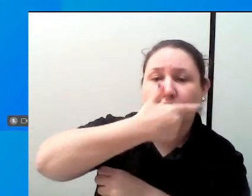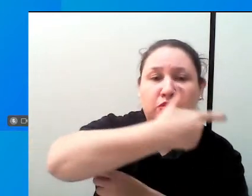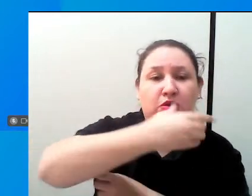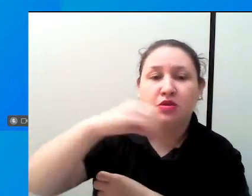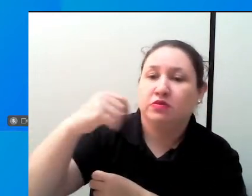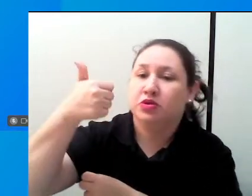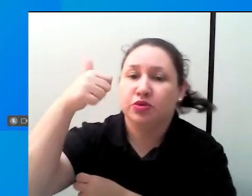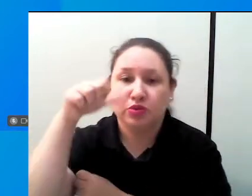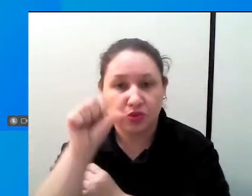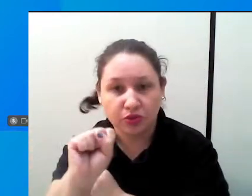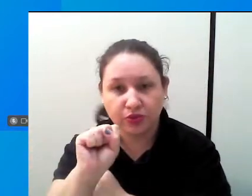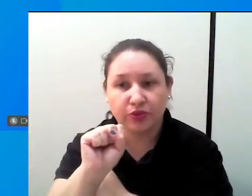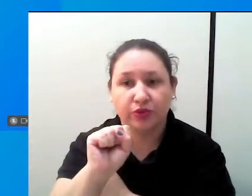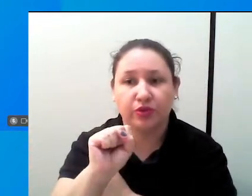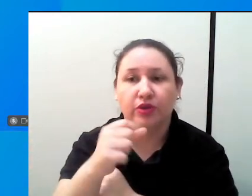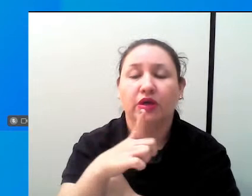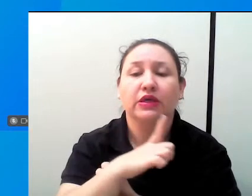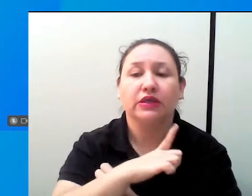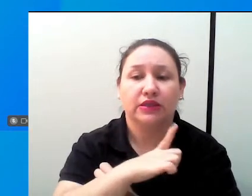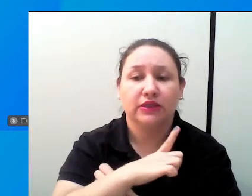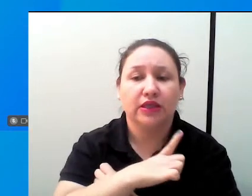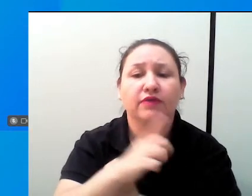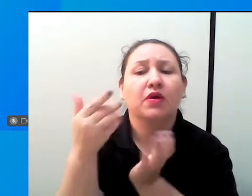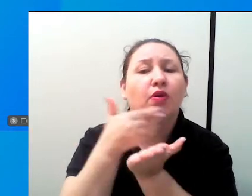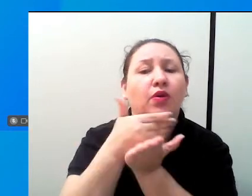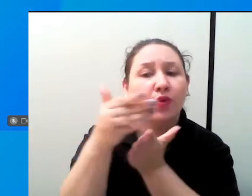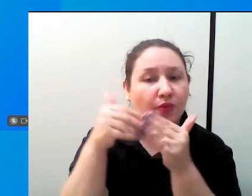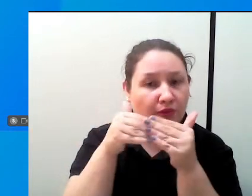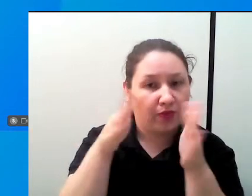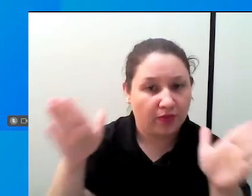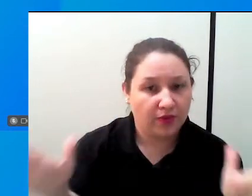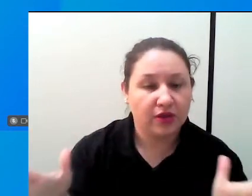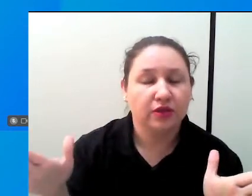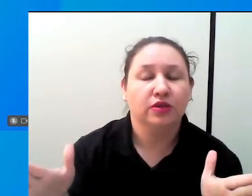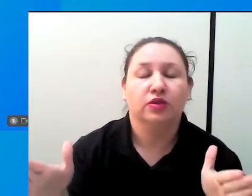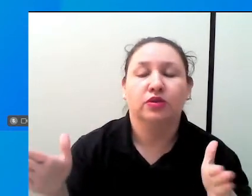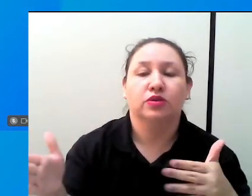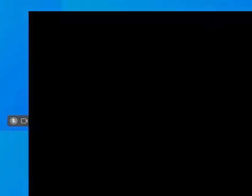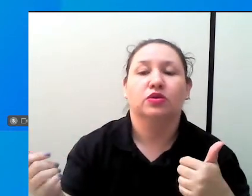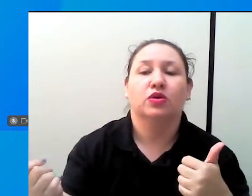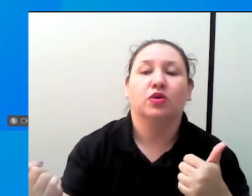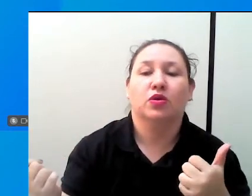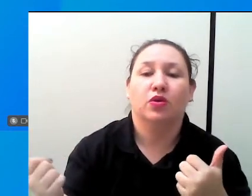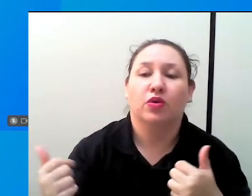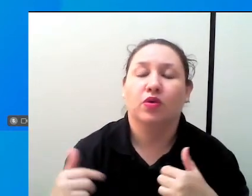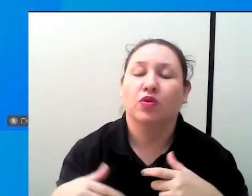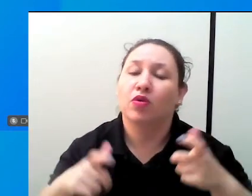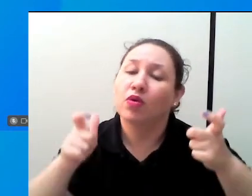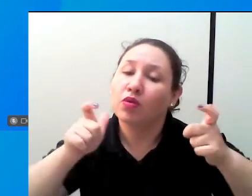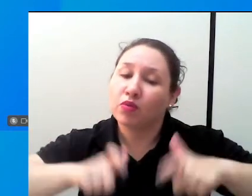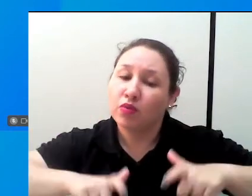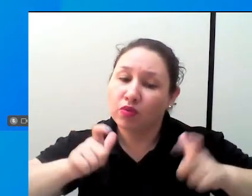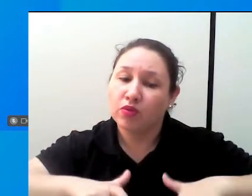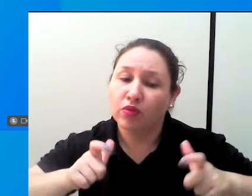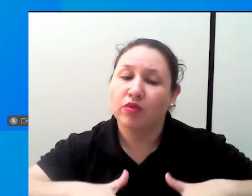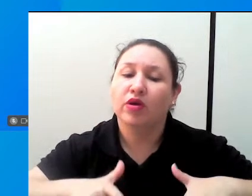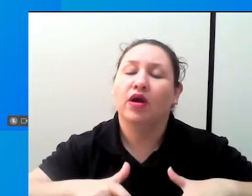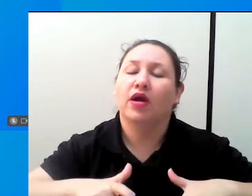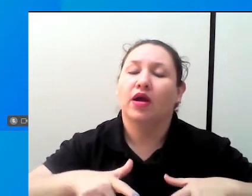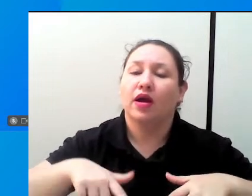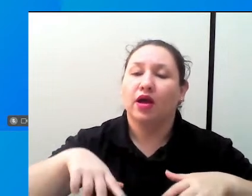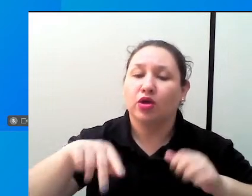envolvemos inicialmente a Pró-Reitoria de Extensão, a Pró-Reitoria de Ensino, a Pró-Reitoria de Pesquisa. Aqui na